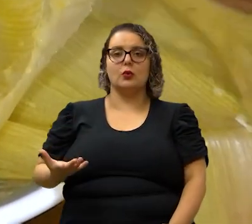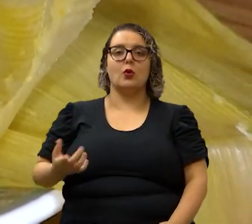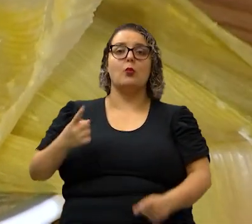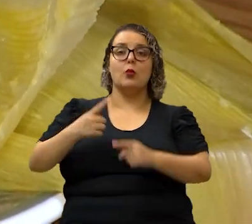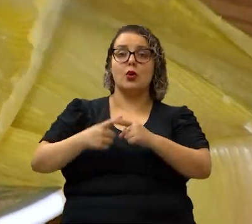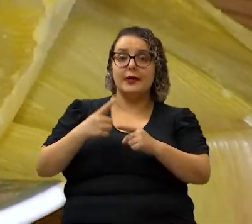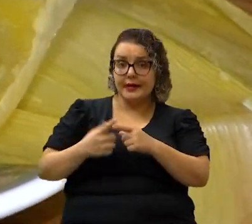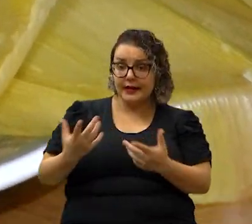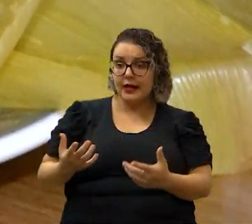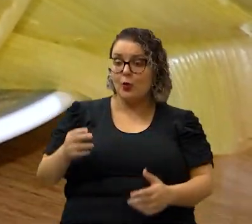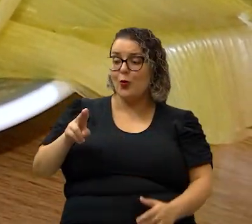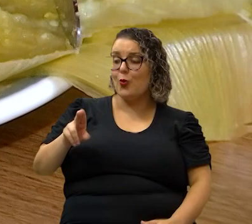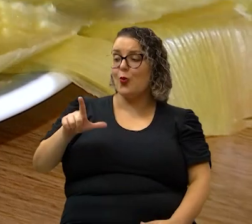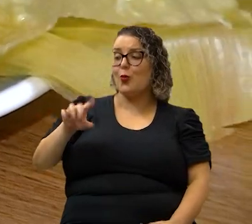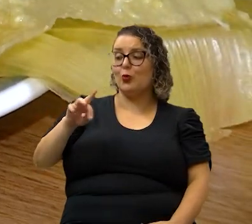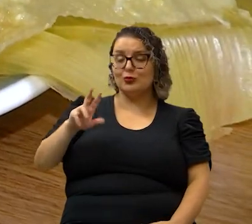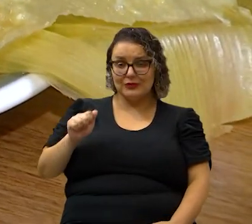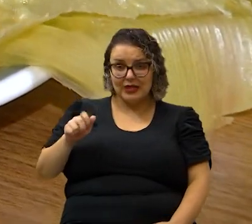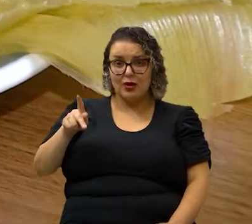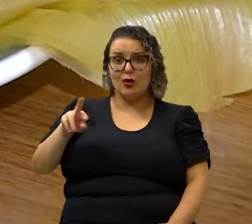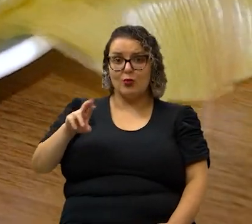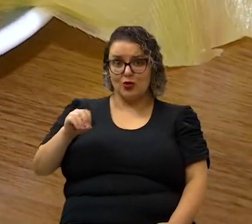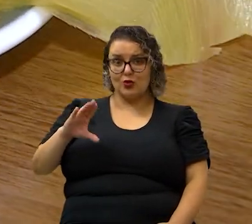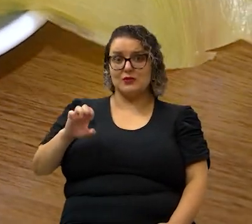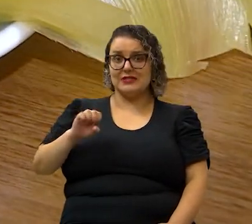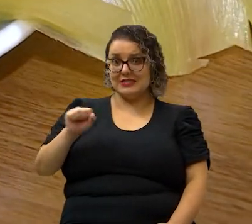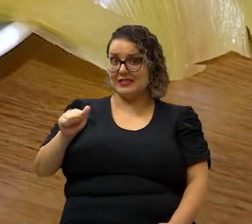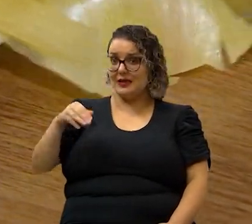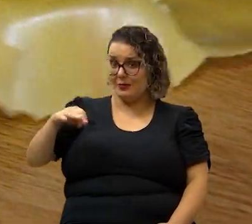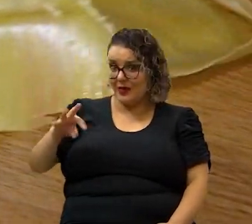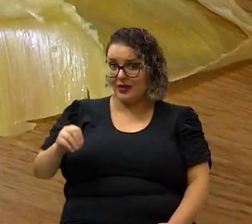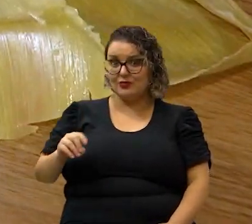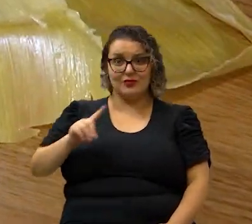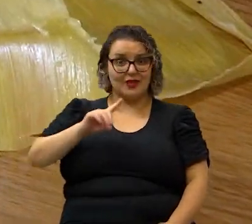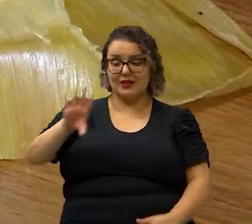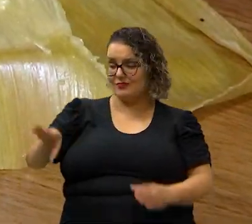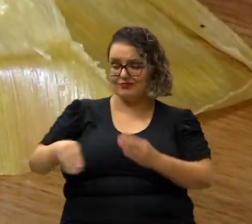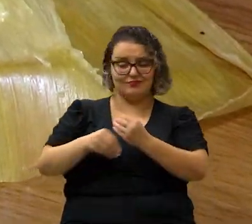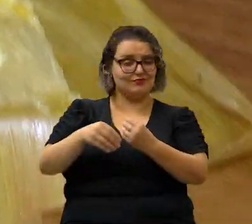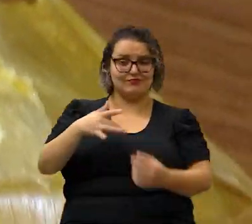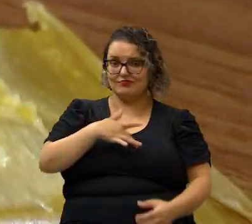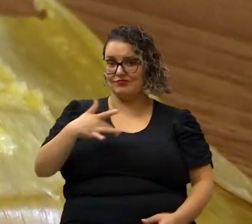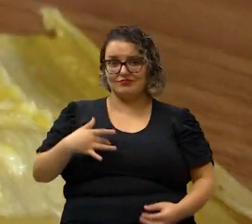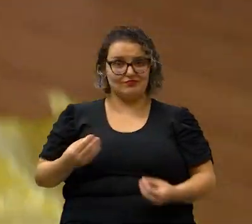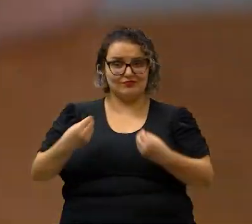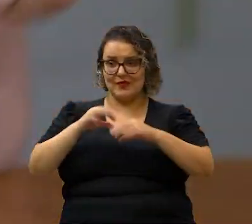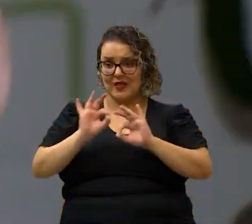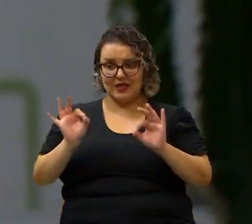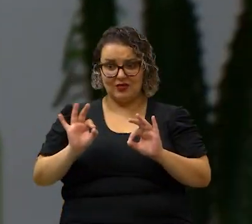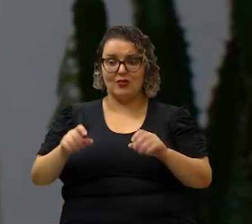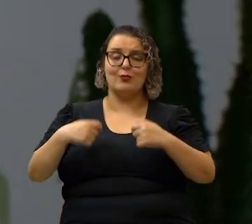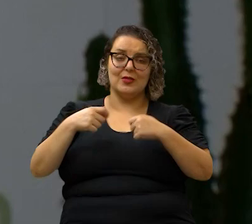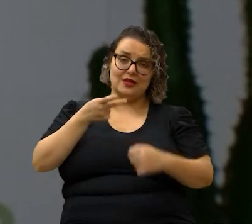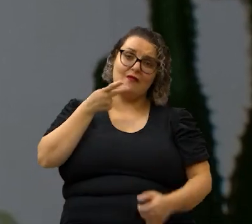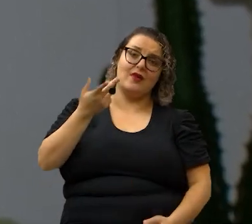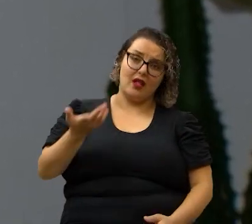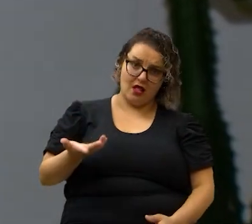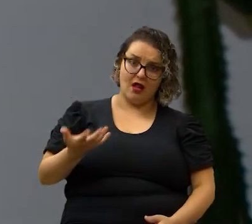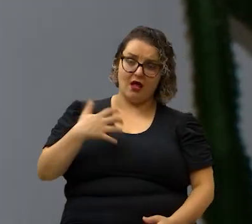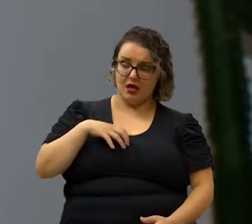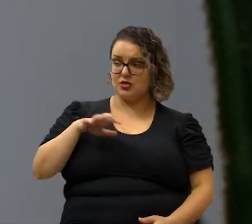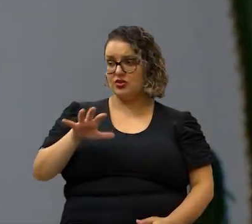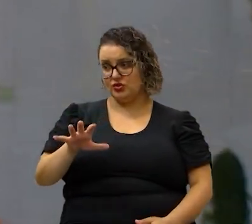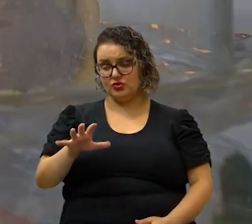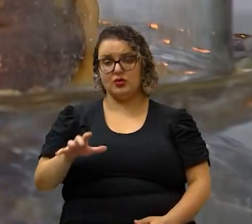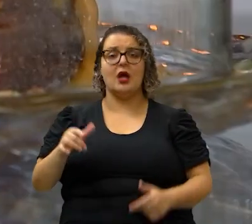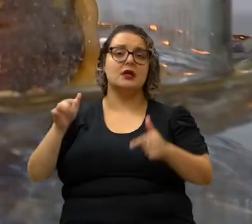hoje, em meio ao ultraprocessamento, comidas que não nos agregam e que não nos dá saúde, precisa se falar muito disso.